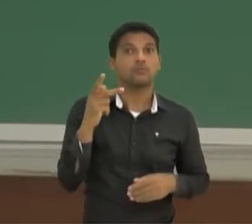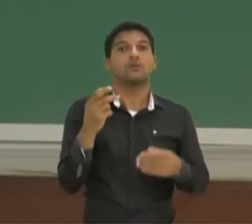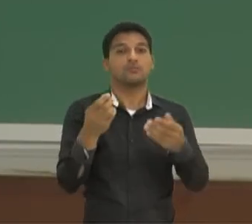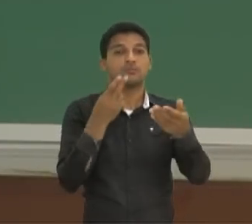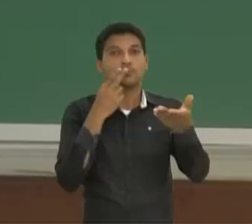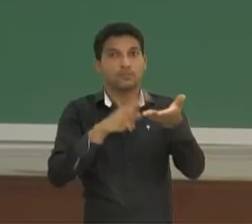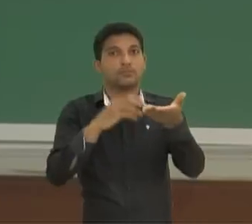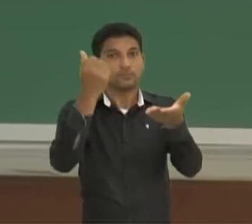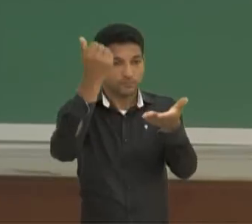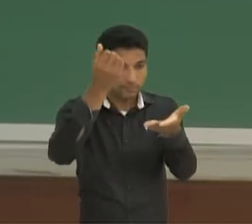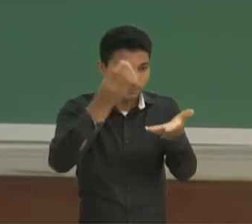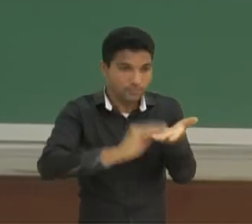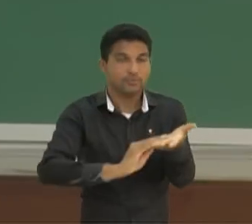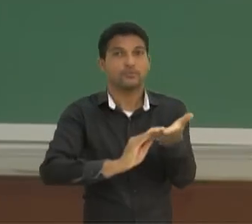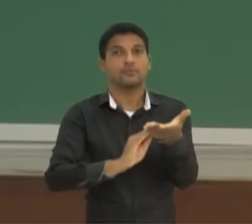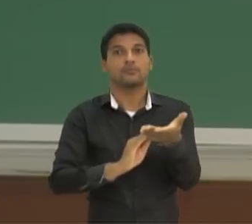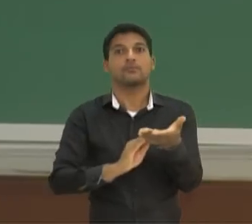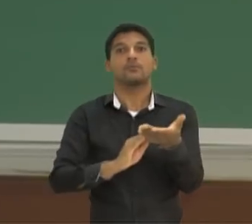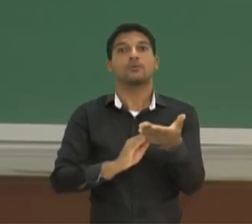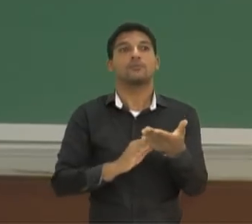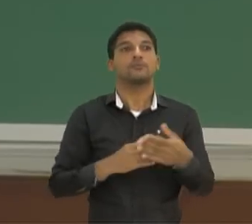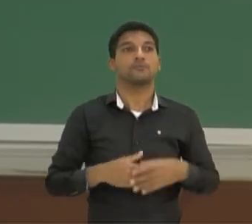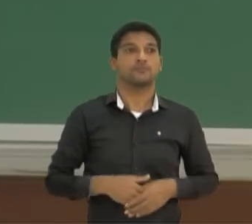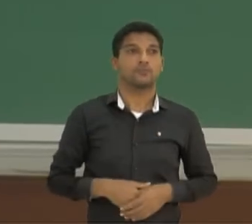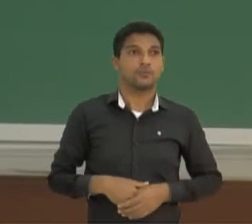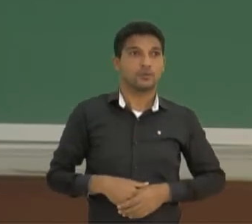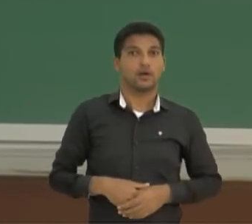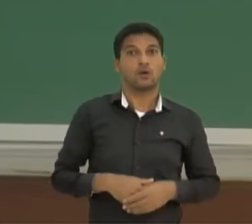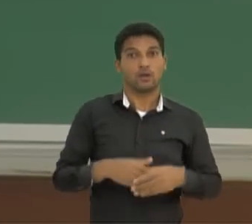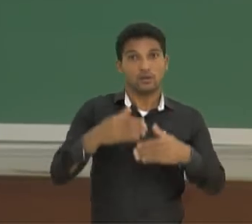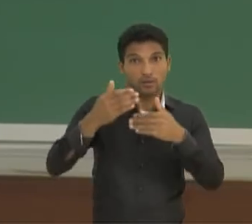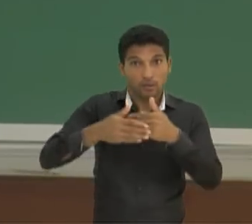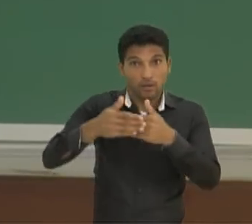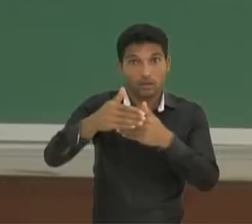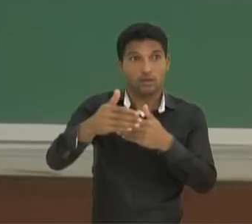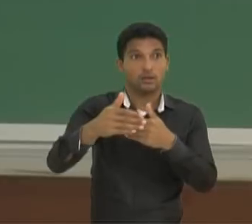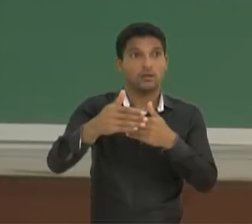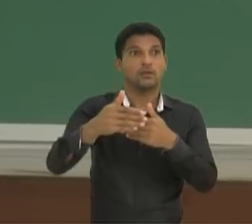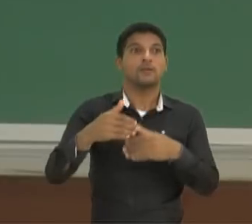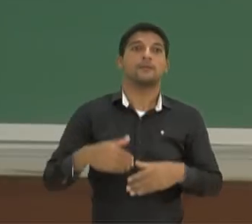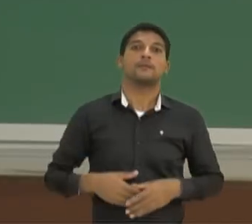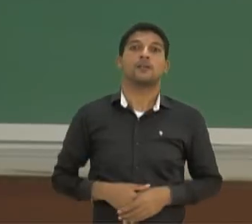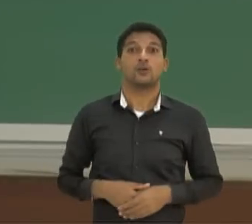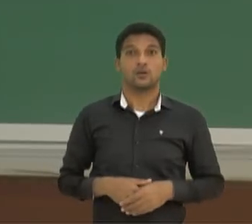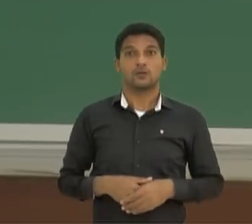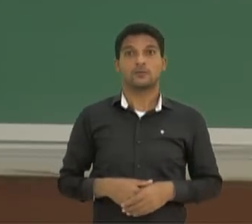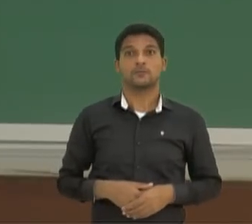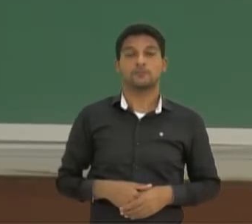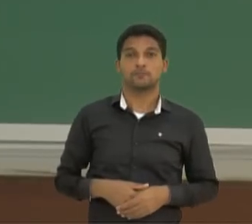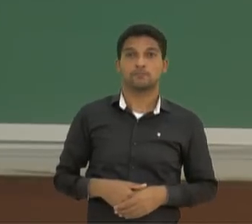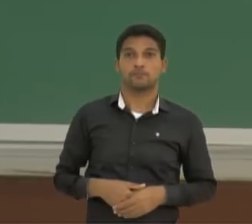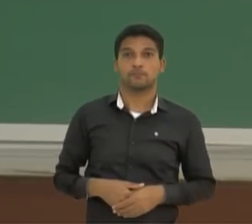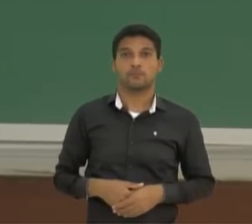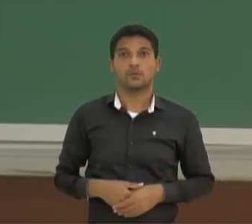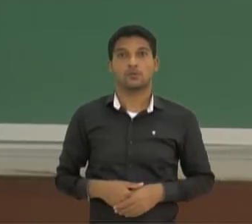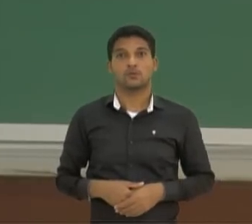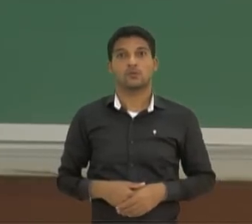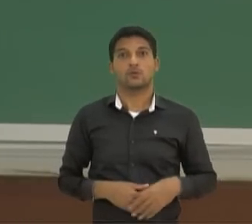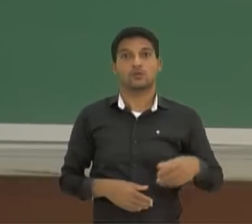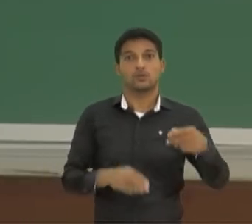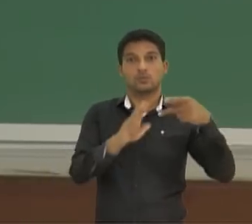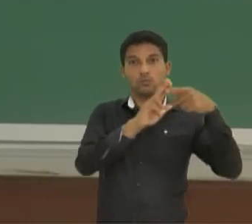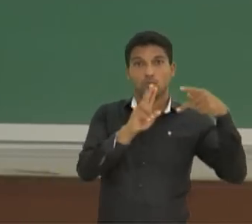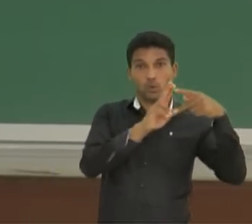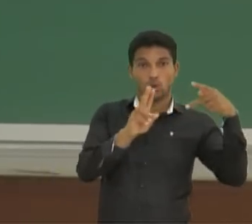E na sequência, observem ali que começa com o pronome oblíquo, vem depois do verbo servir. Né? Então, no início de frase, eu não vou dizer eu